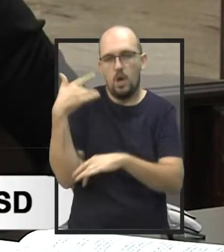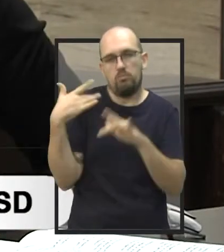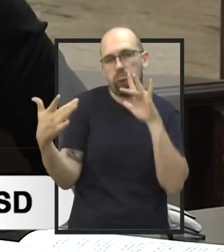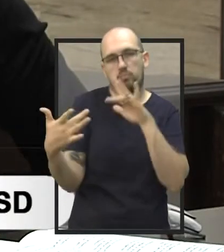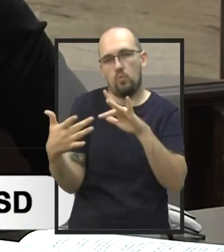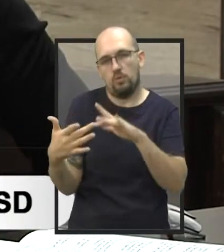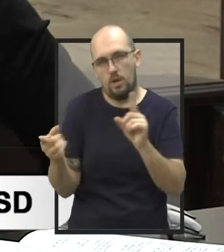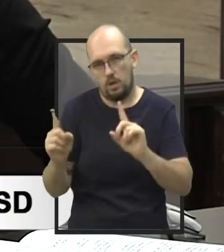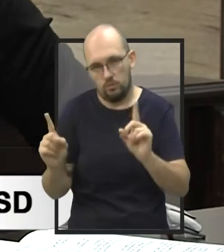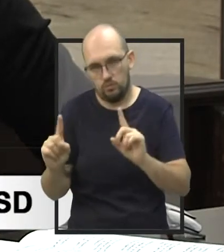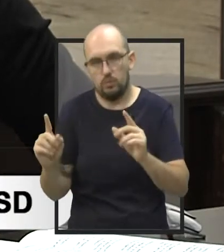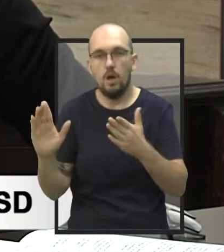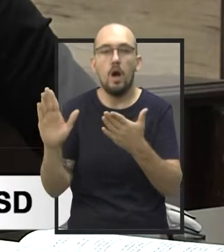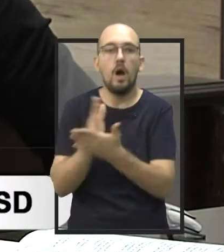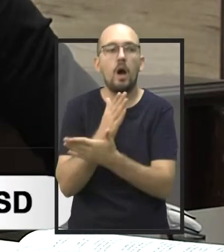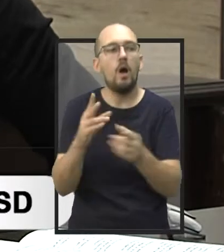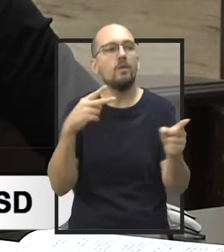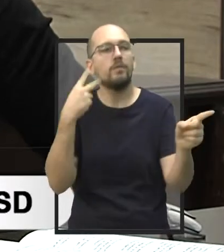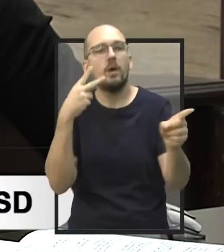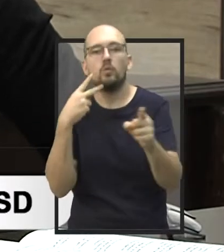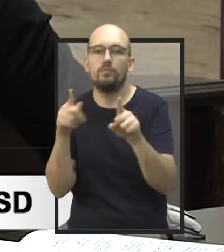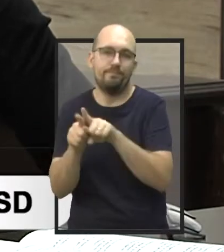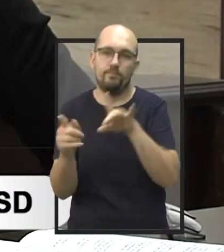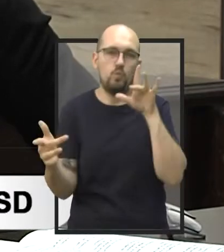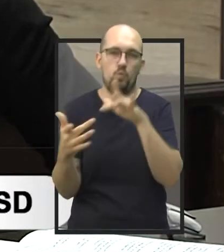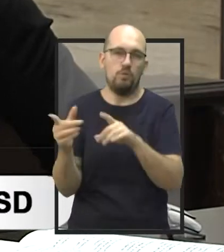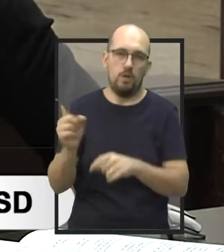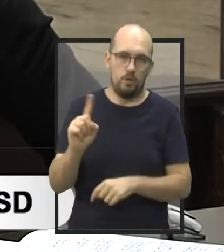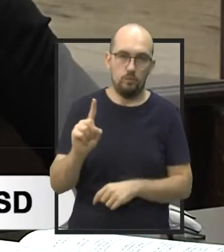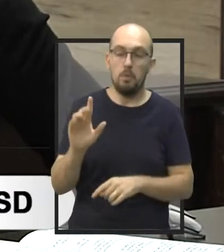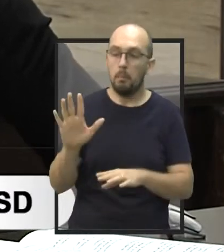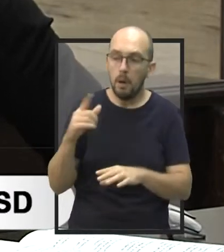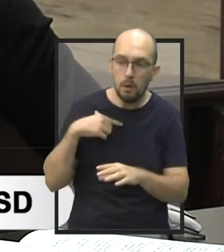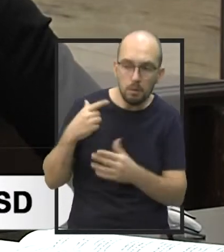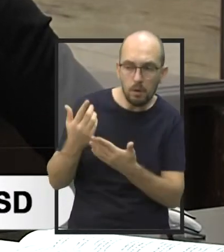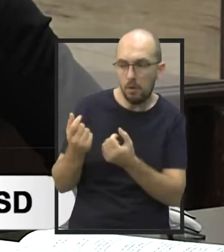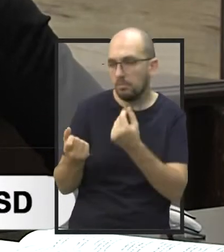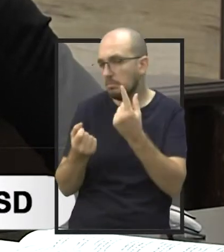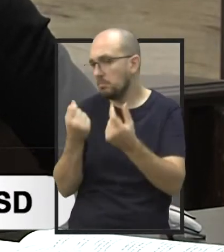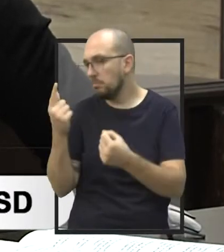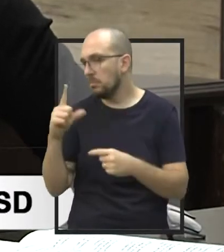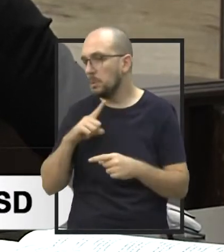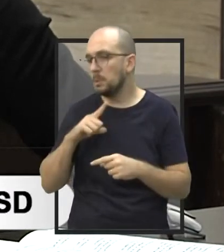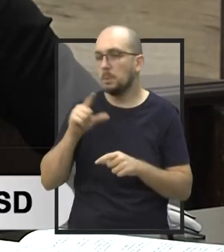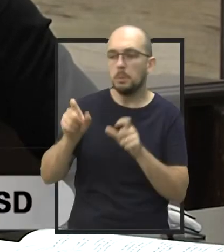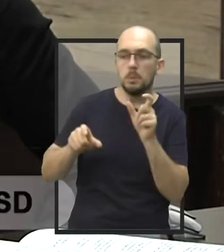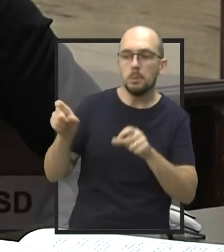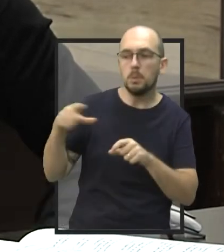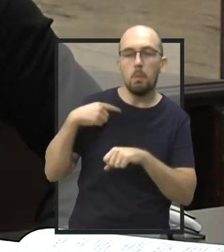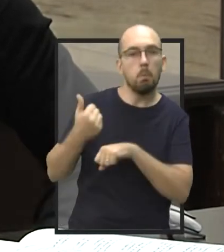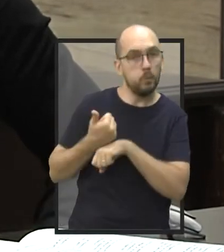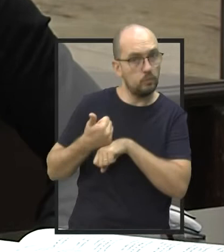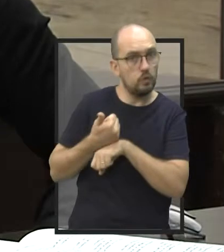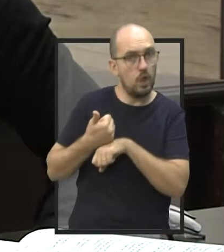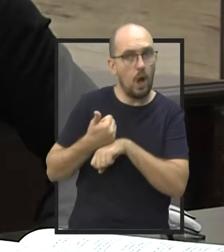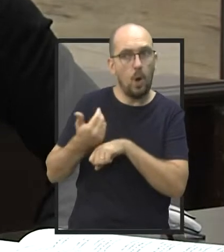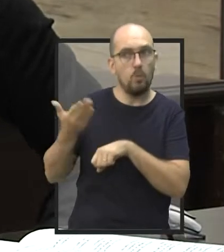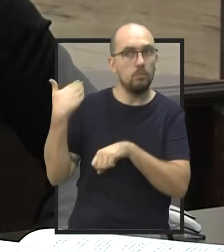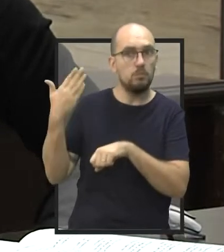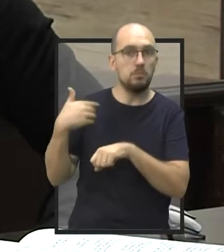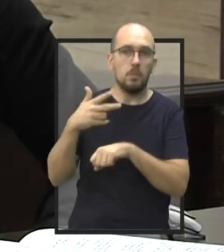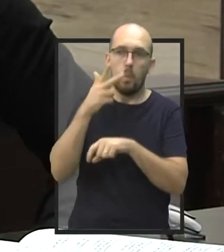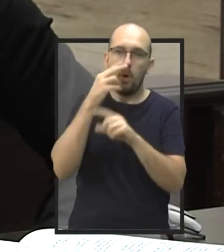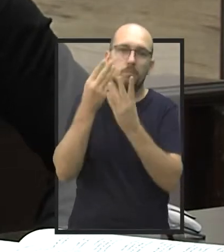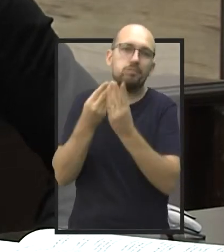Como alguns amigos vereadores também não têm. Mas, às vezes, no meio deles, tem muitas pessoas que, às vezes, tinham alguma profissão, que ficou perdida por